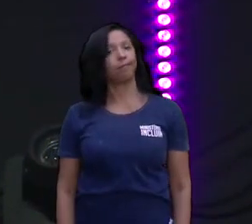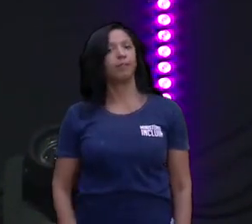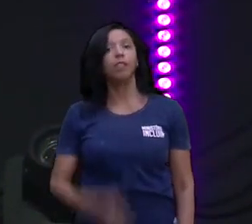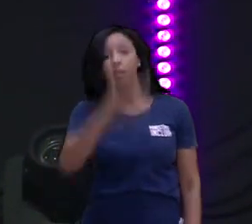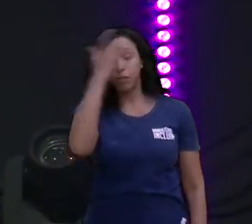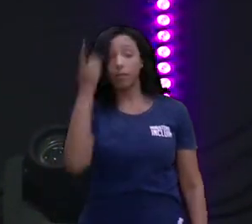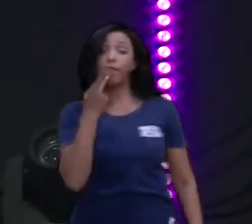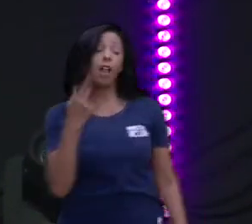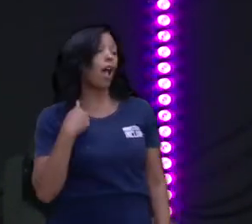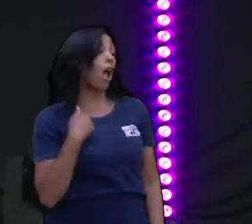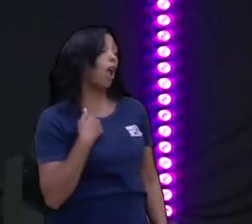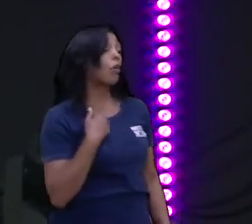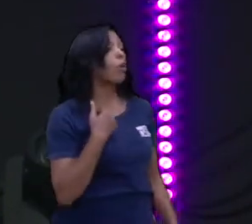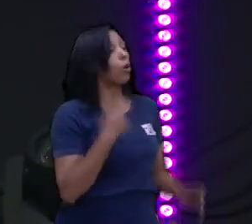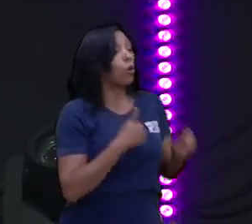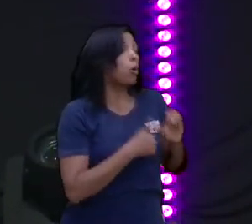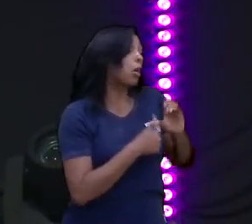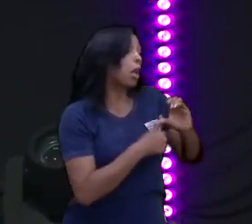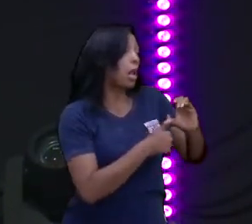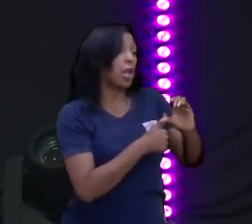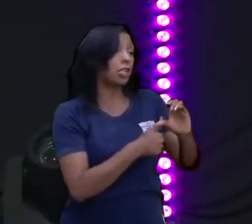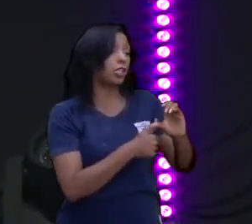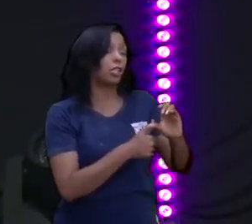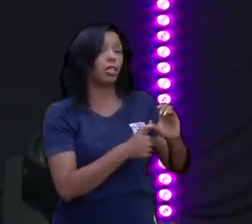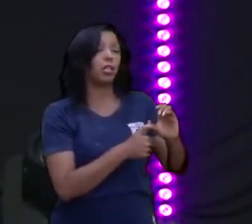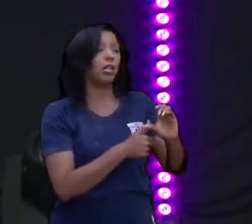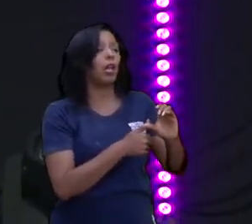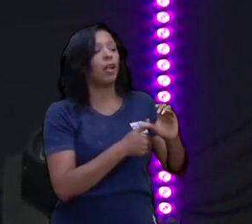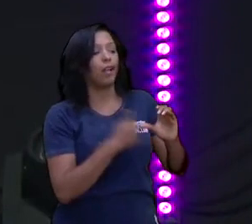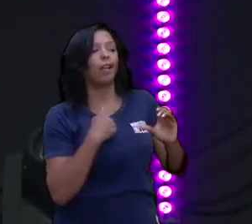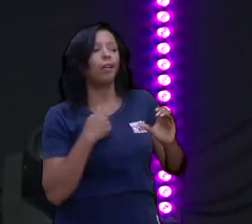menina ele volta a sua recebe por todo carinho